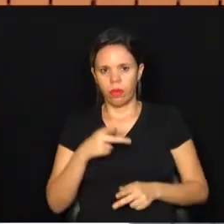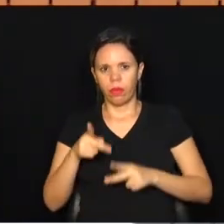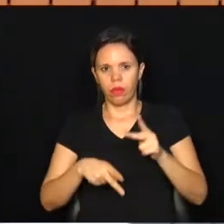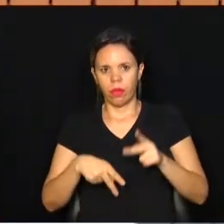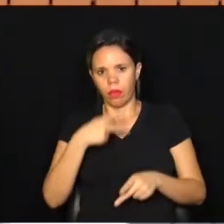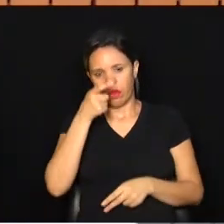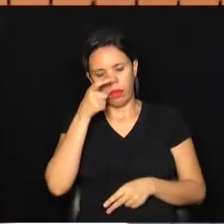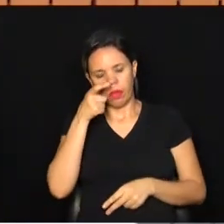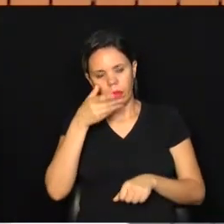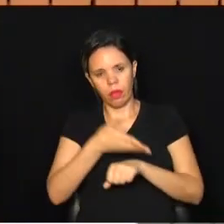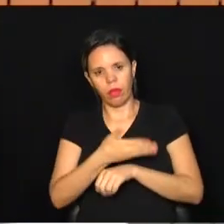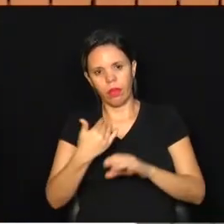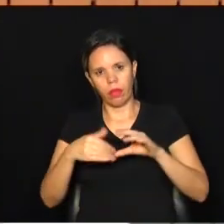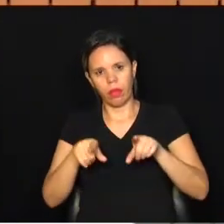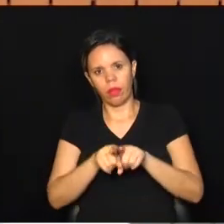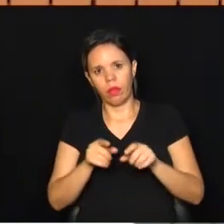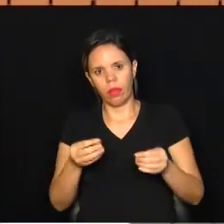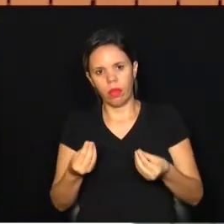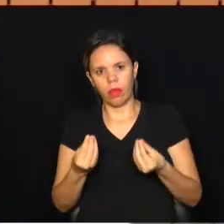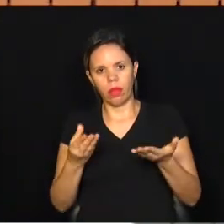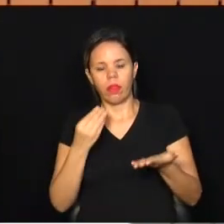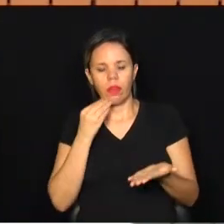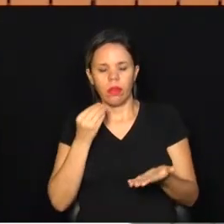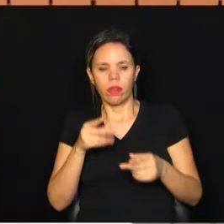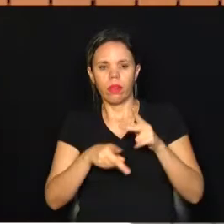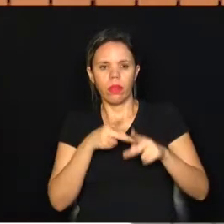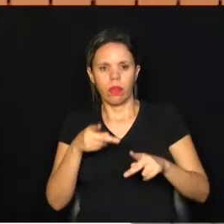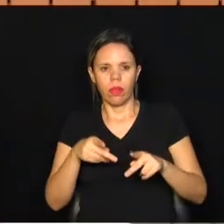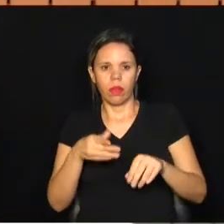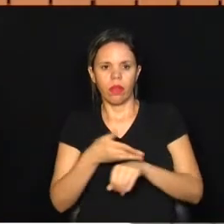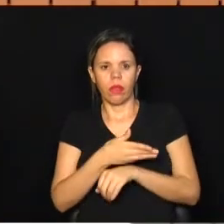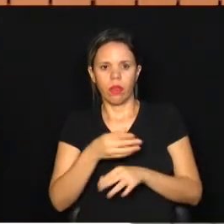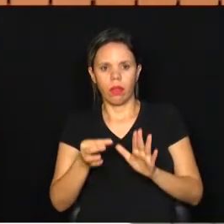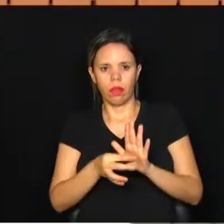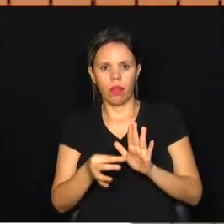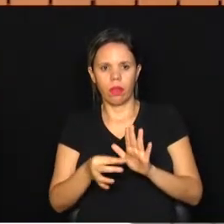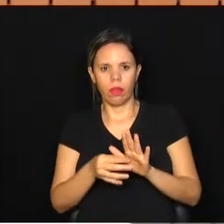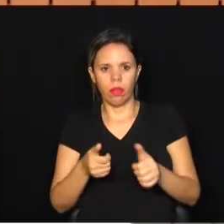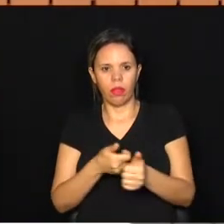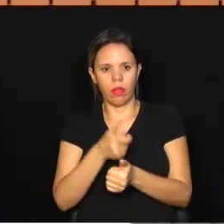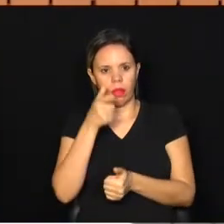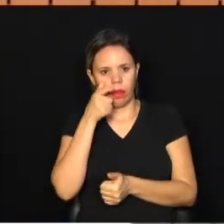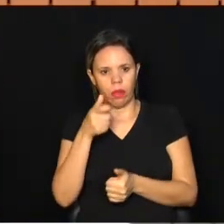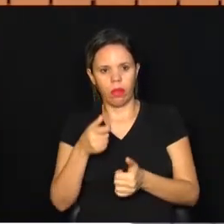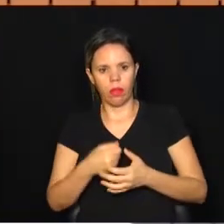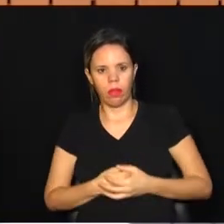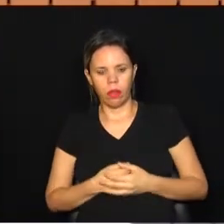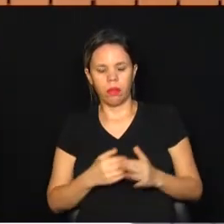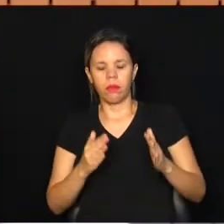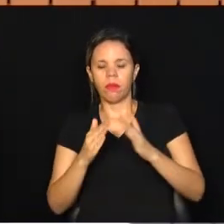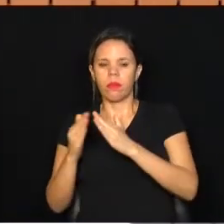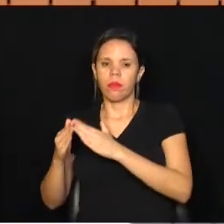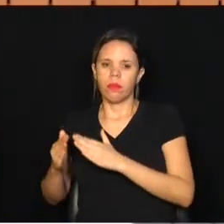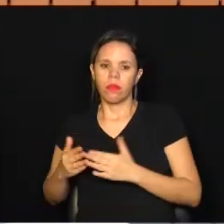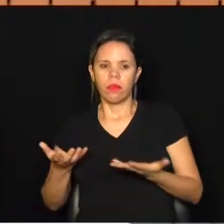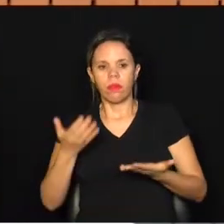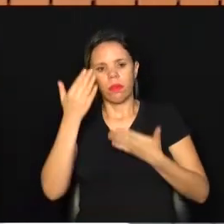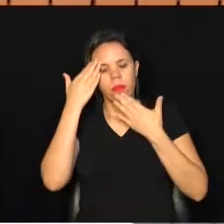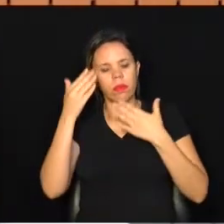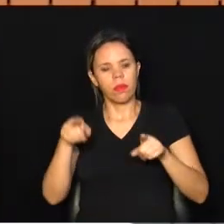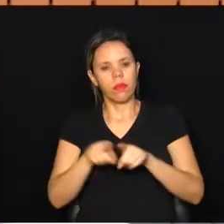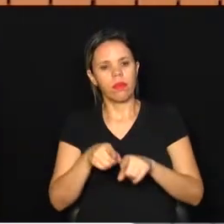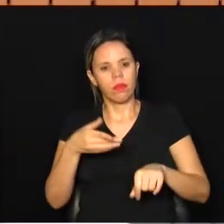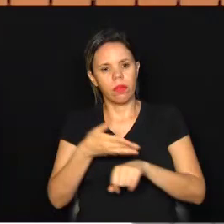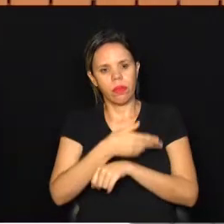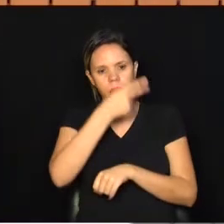para participar, possibilitando aí a participação, né, do público que nos acompanha, né, em casa. Quero agradecer a participação